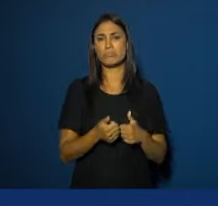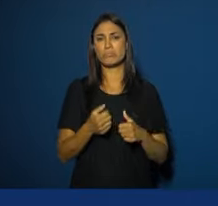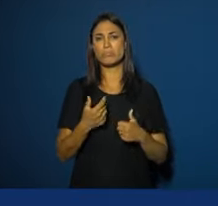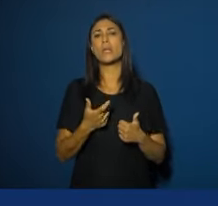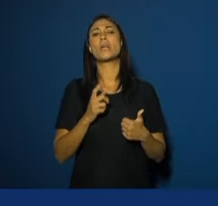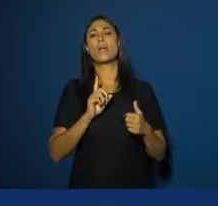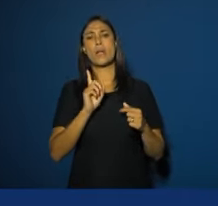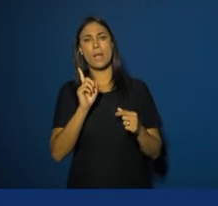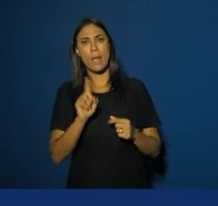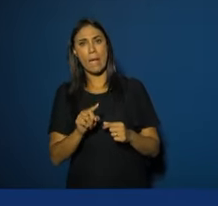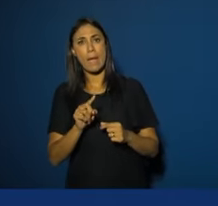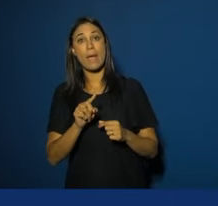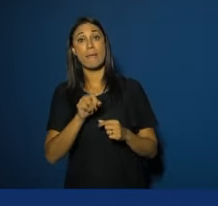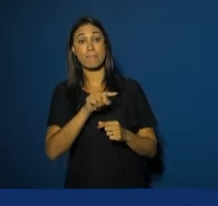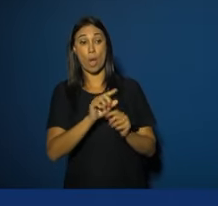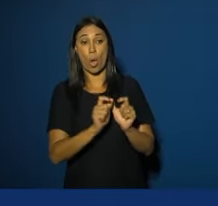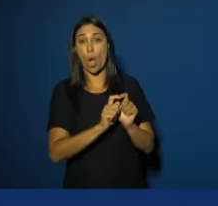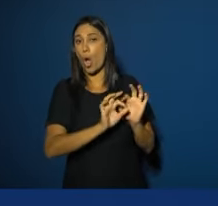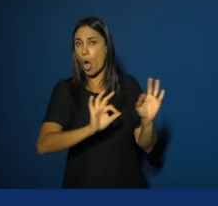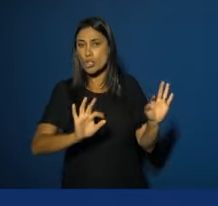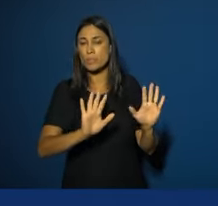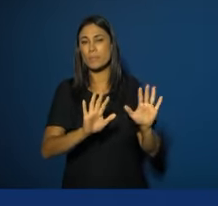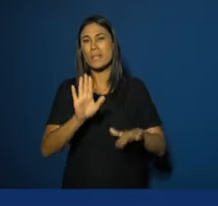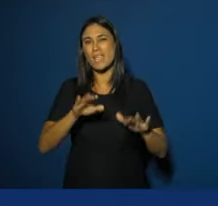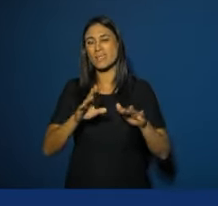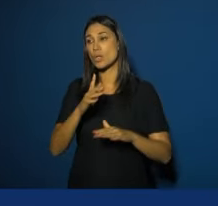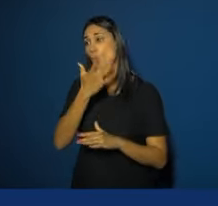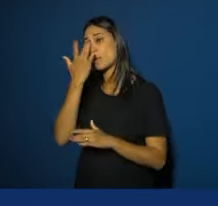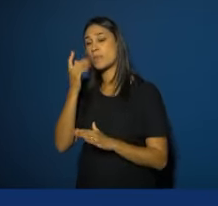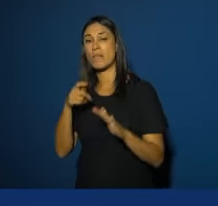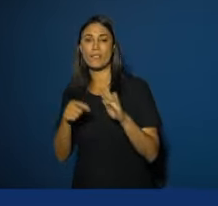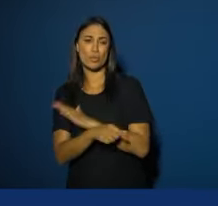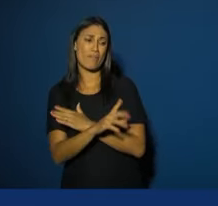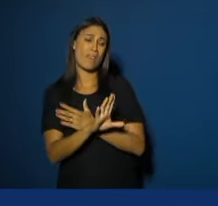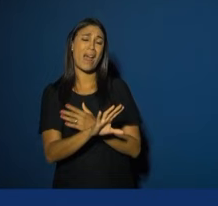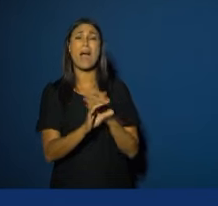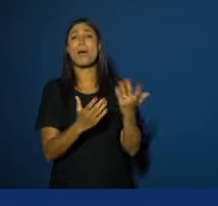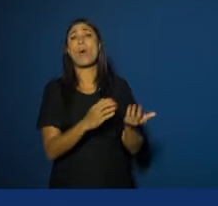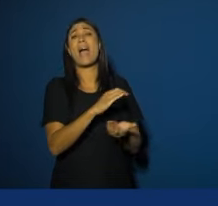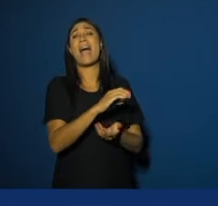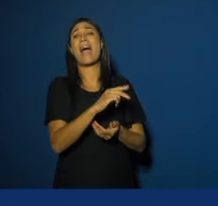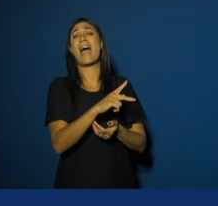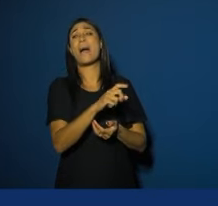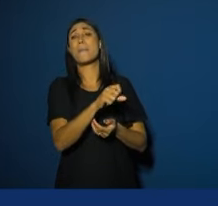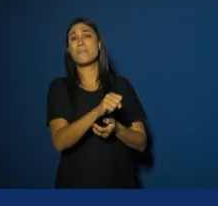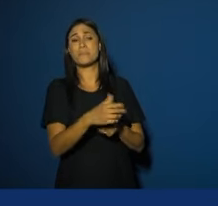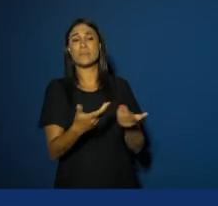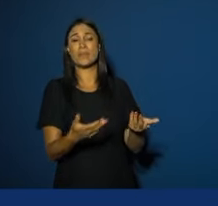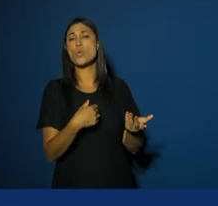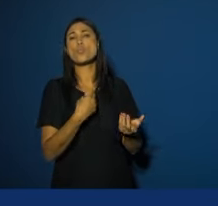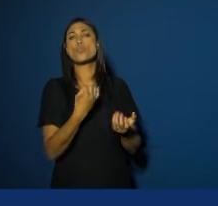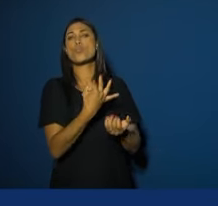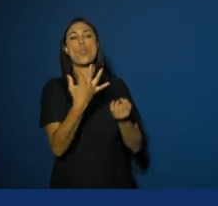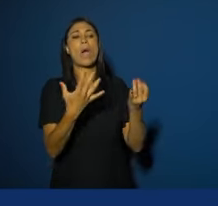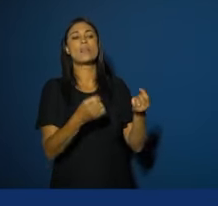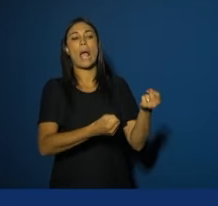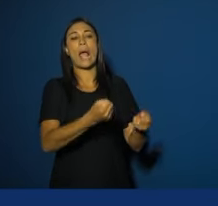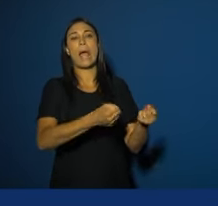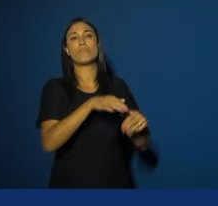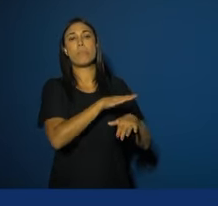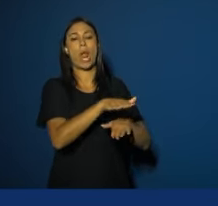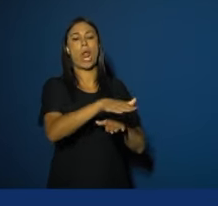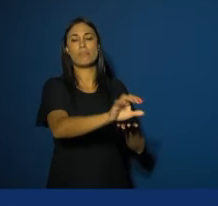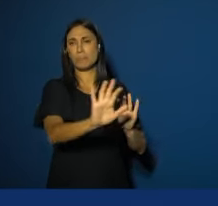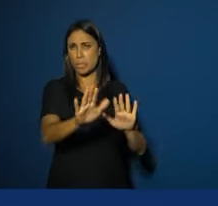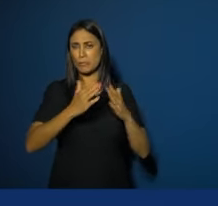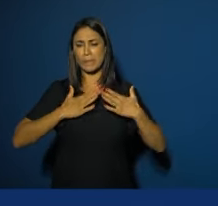sustenta capex pesado tá porque às vezes quando o investidor diz ah mas o tamanho do capex é porque ele não sabe quantos carros passa ali pode ficar